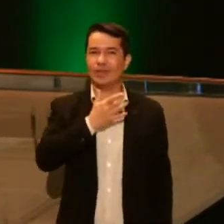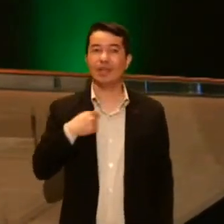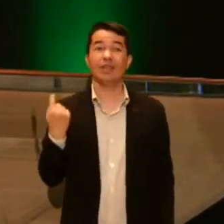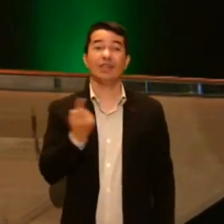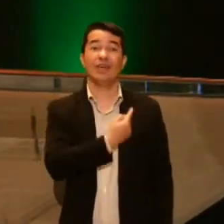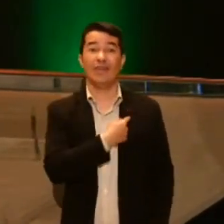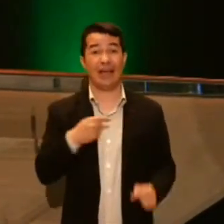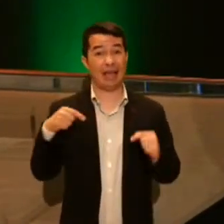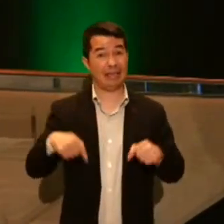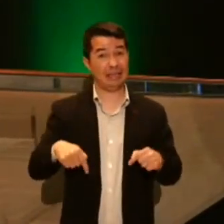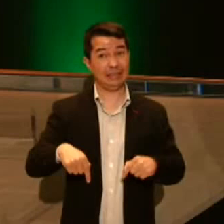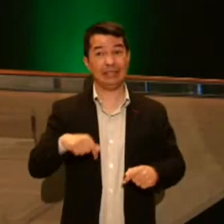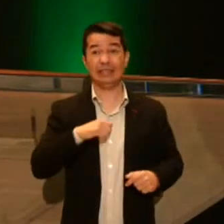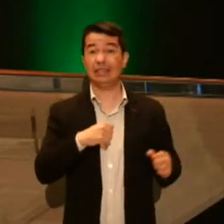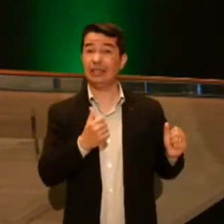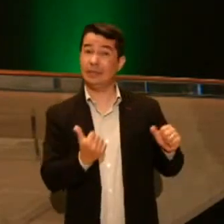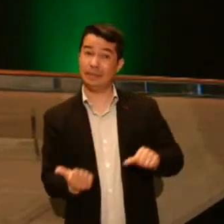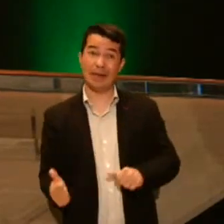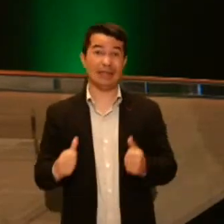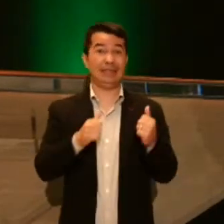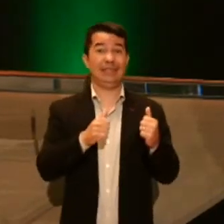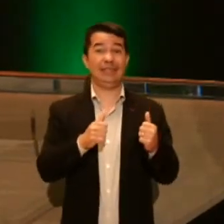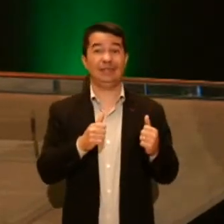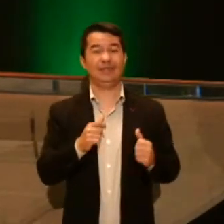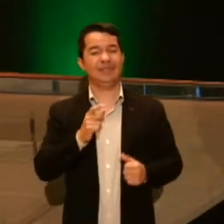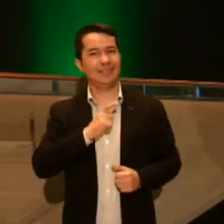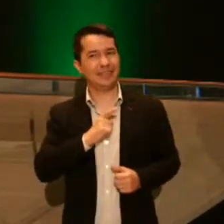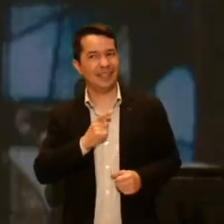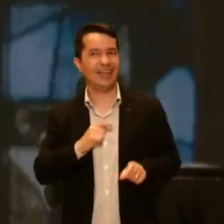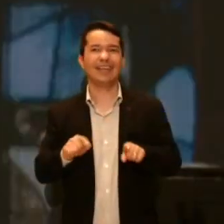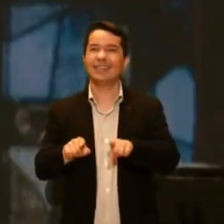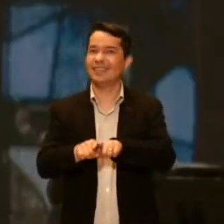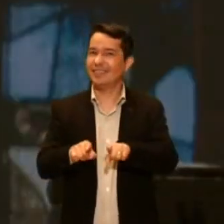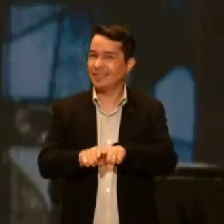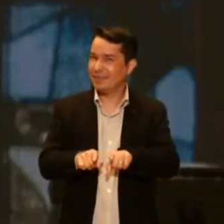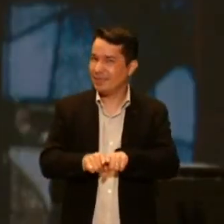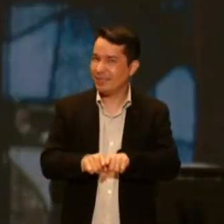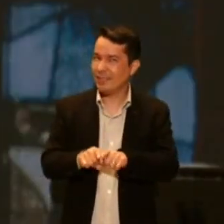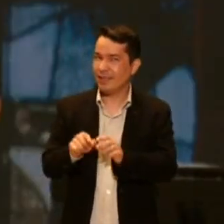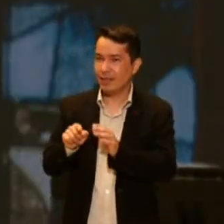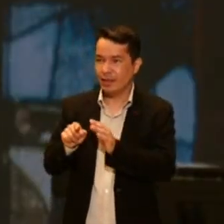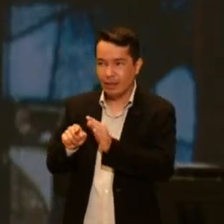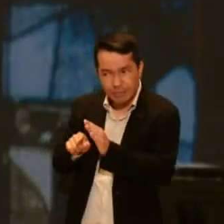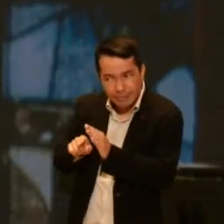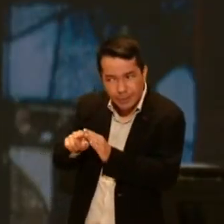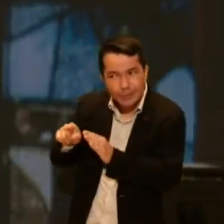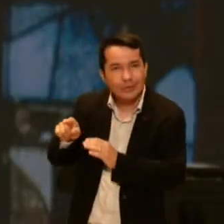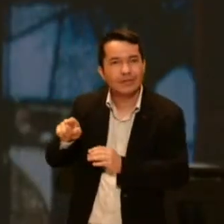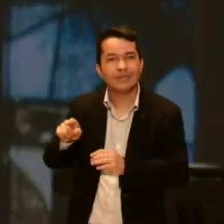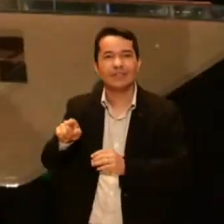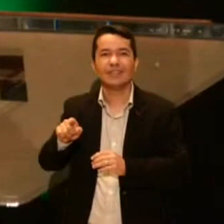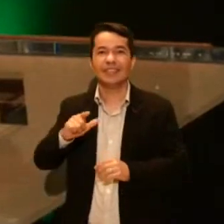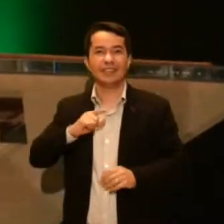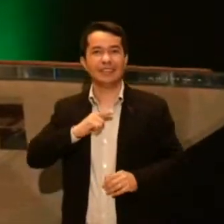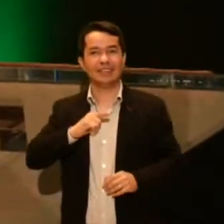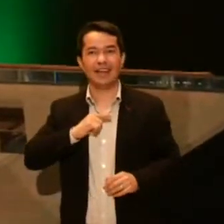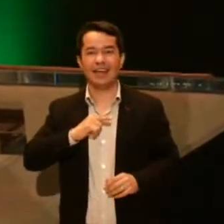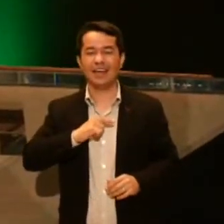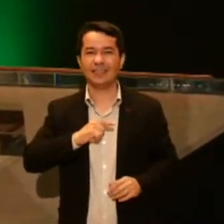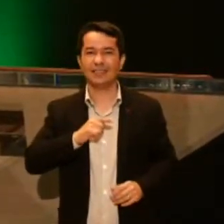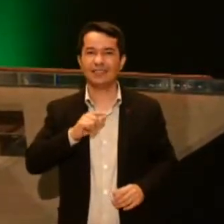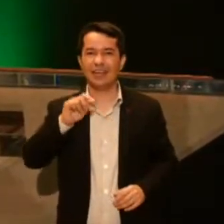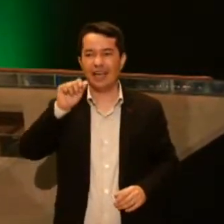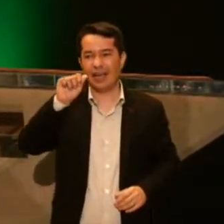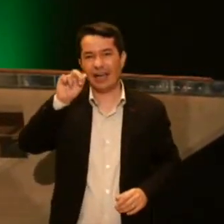o batismo aqui. E até a pergunta, não é, para a pessoa ser batizada foi feita em árabe. Porque